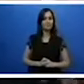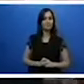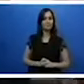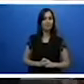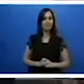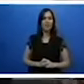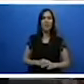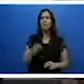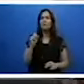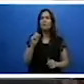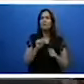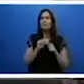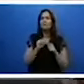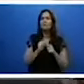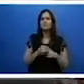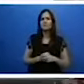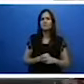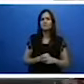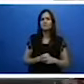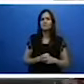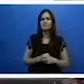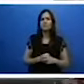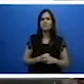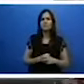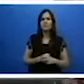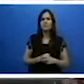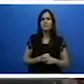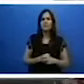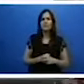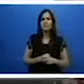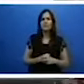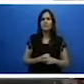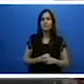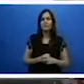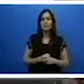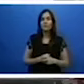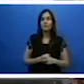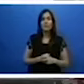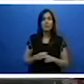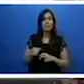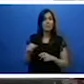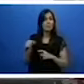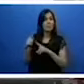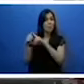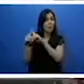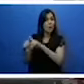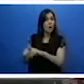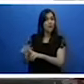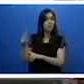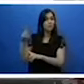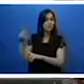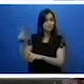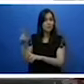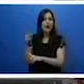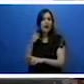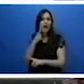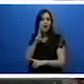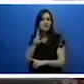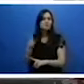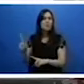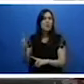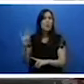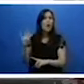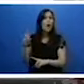Então, o que, que eu vou fazer? Eu vou procurar lá na tabuada do 5 um produto 45, porque